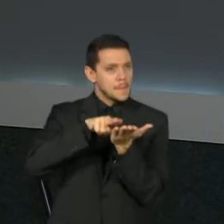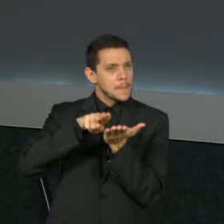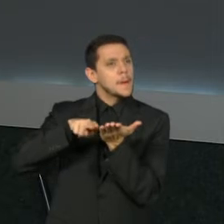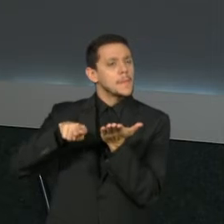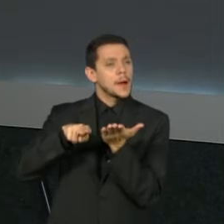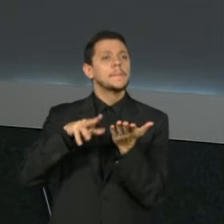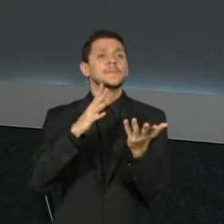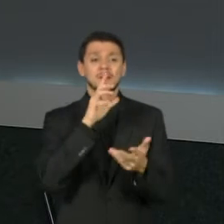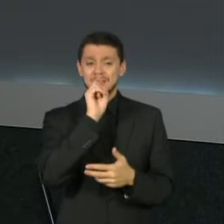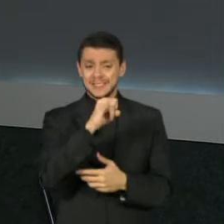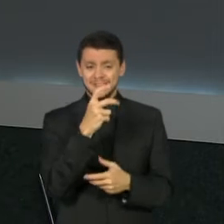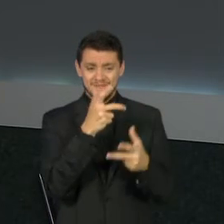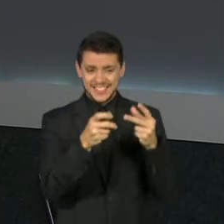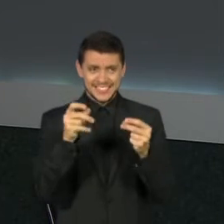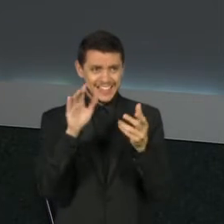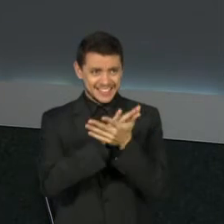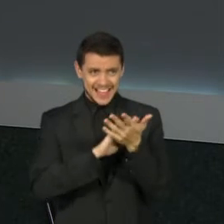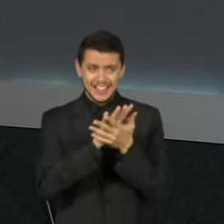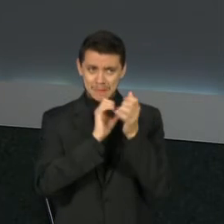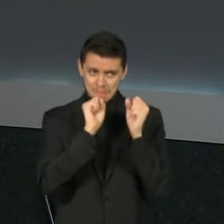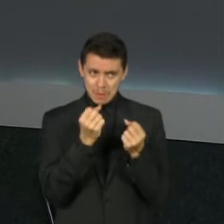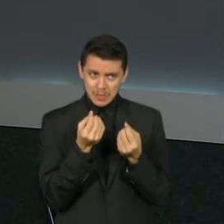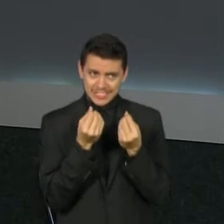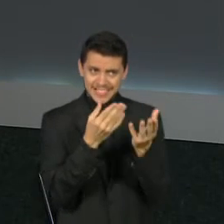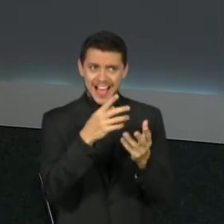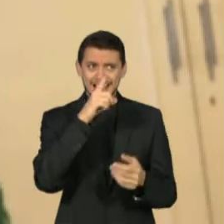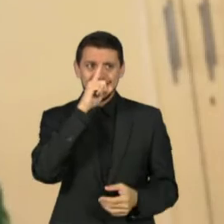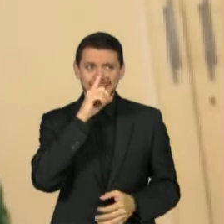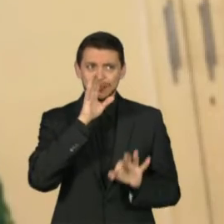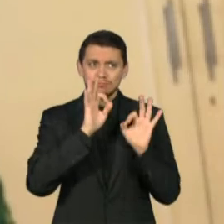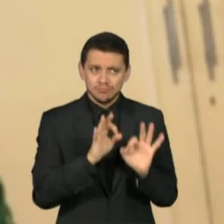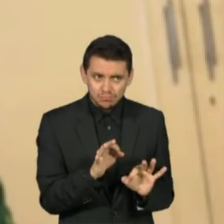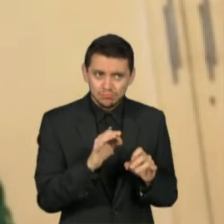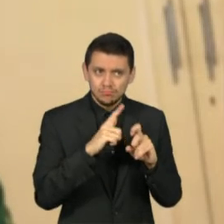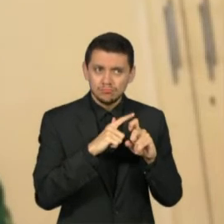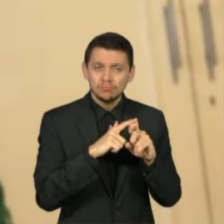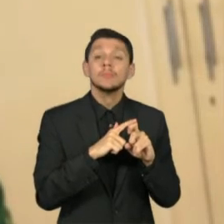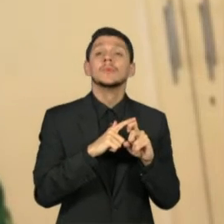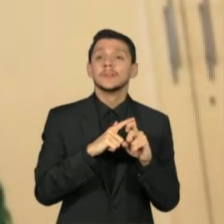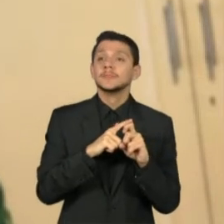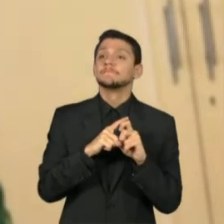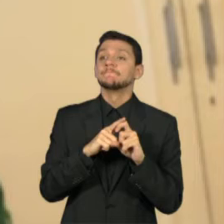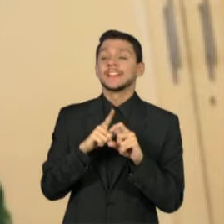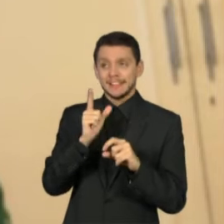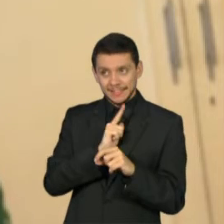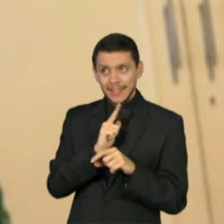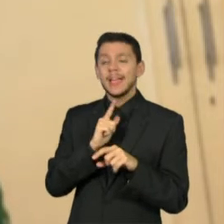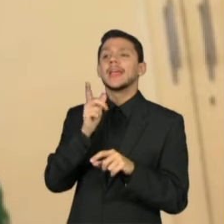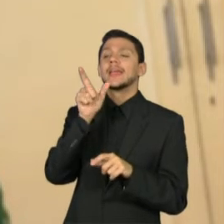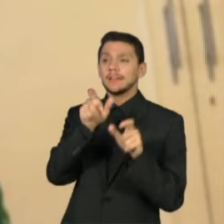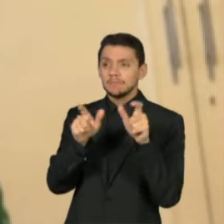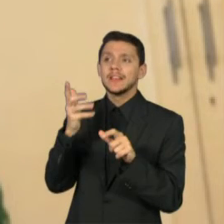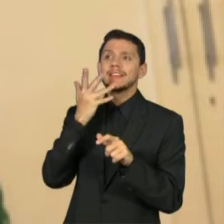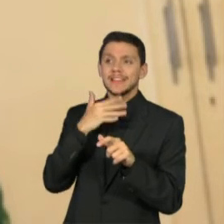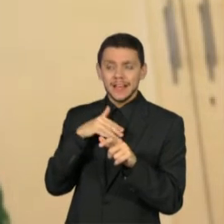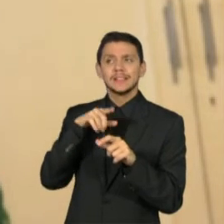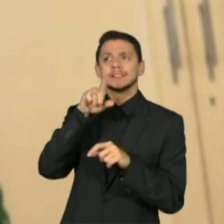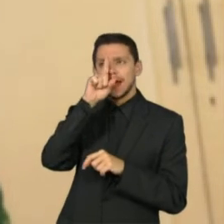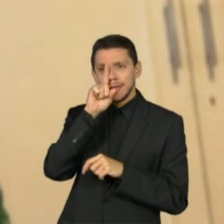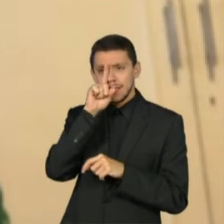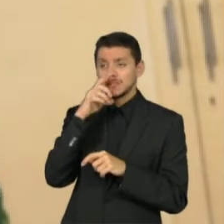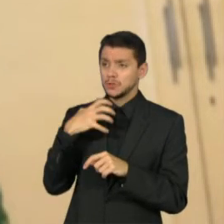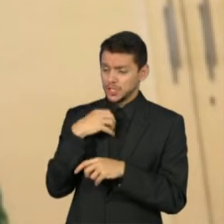não vaciná-las é que coloca essas crianças em risco, né, doutora? Além de colocar as crianças em risco de forma grave